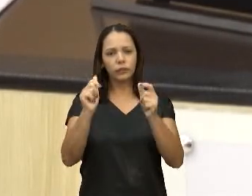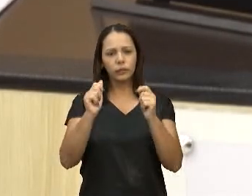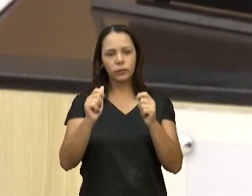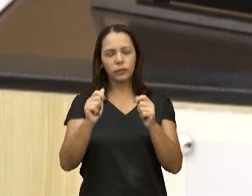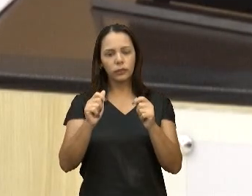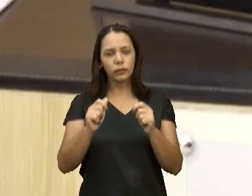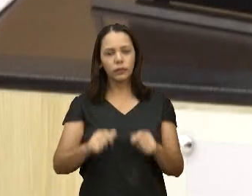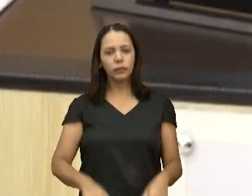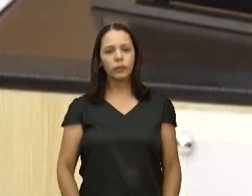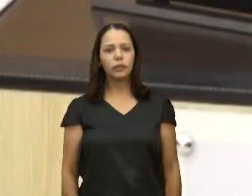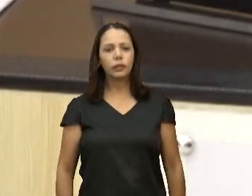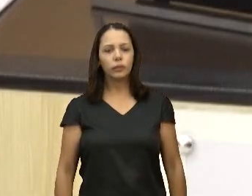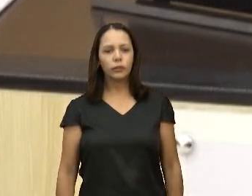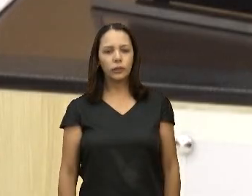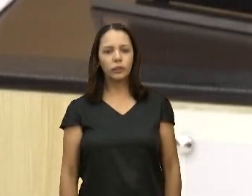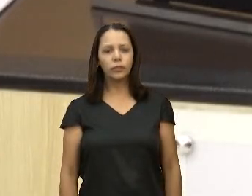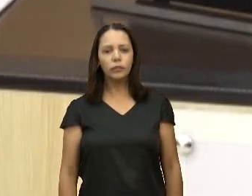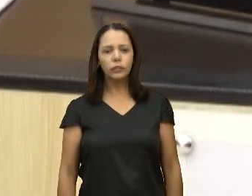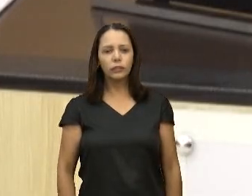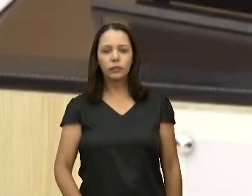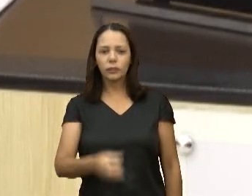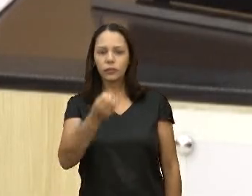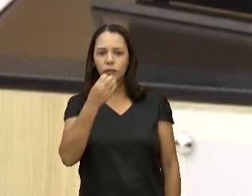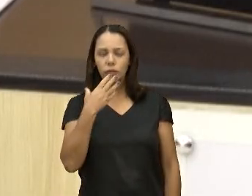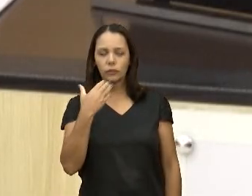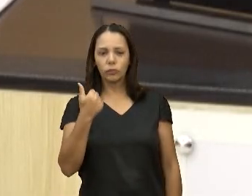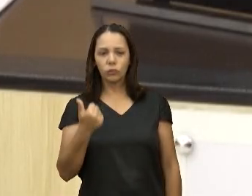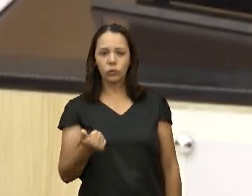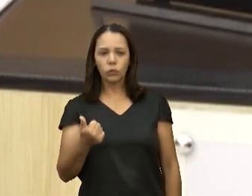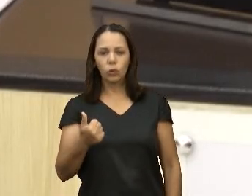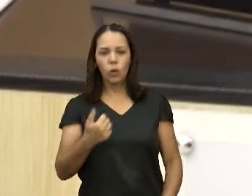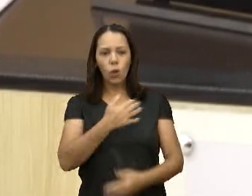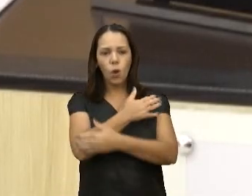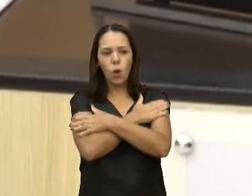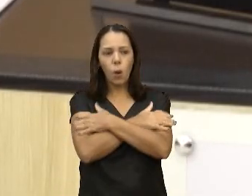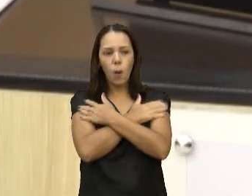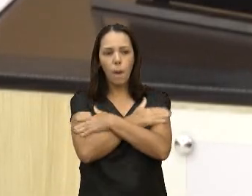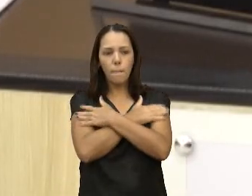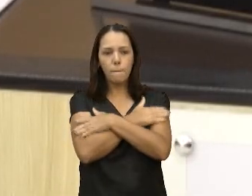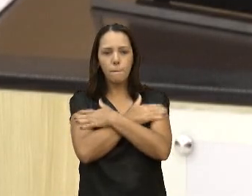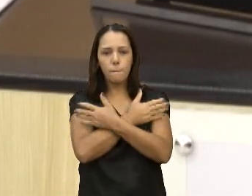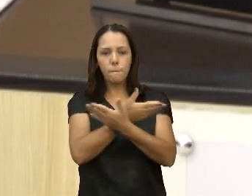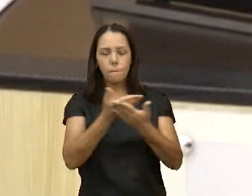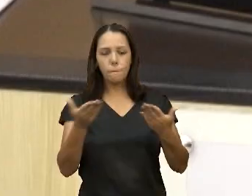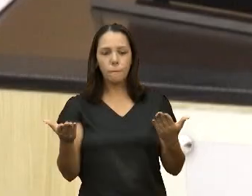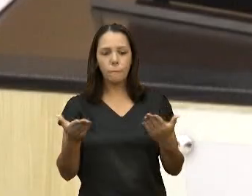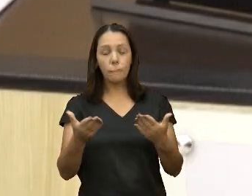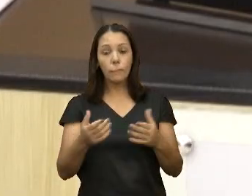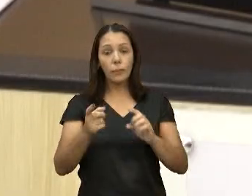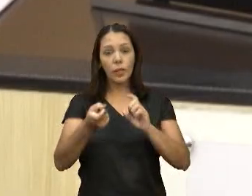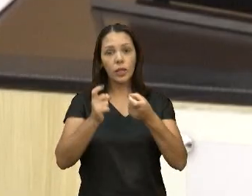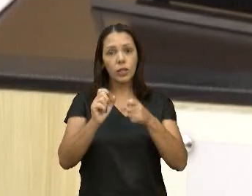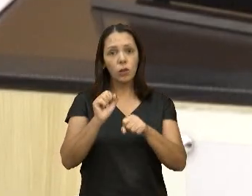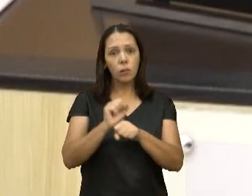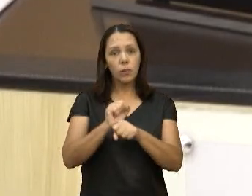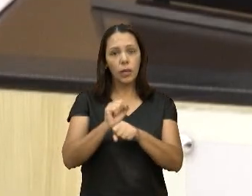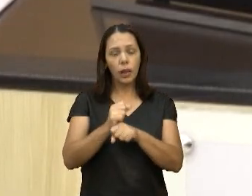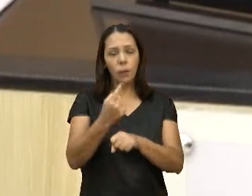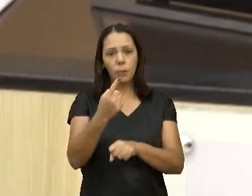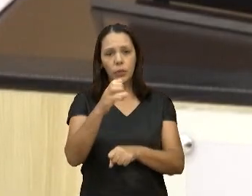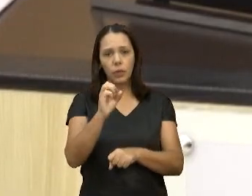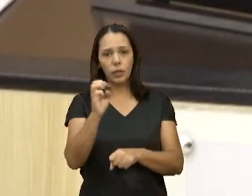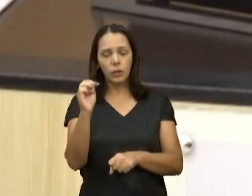realizando, tá bom? Então, um grande abraço a todos vocês e suspendo a sessão por